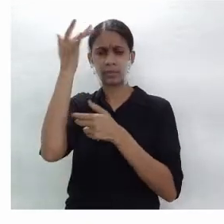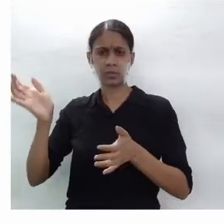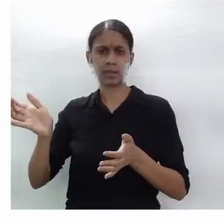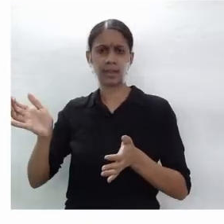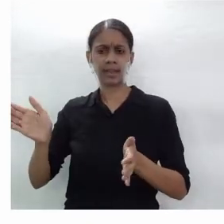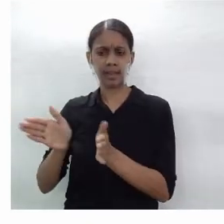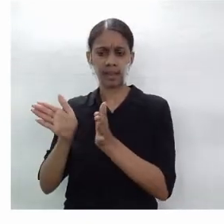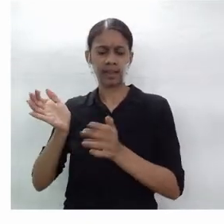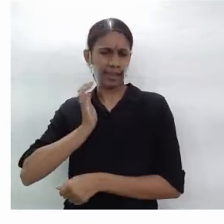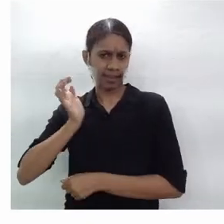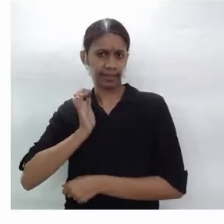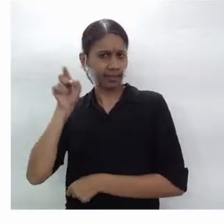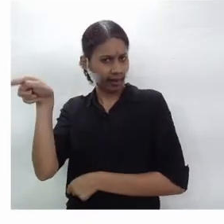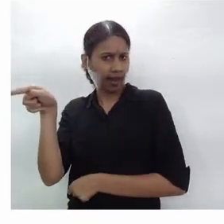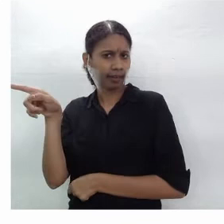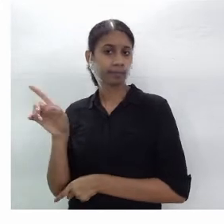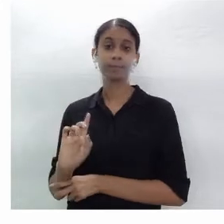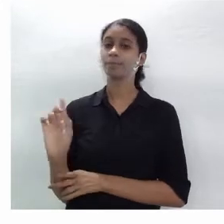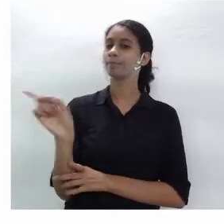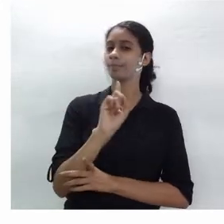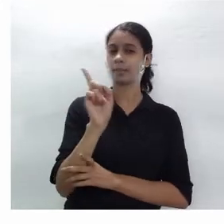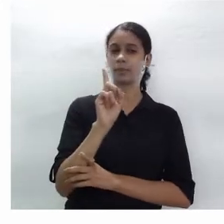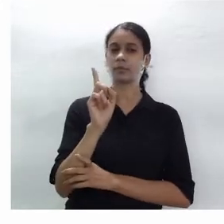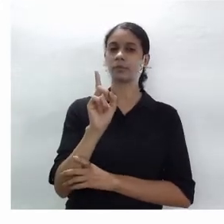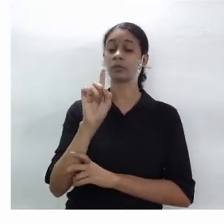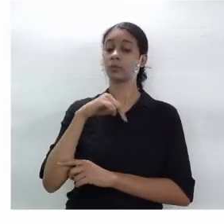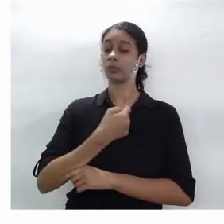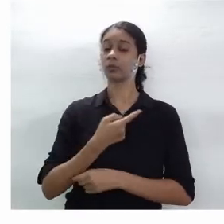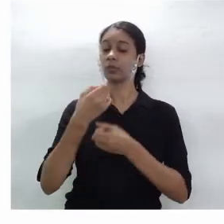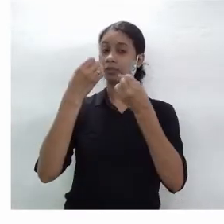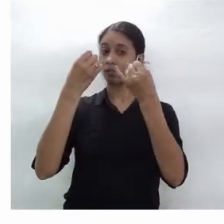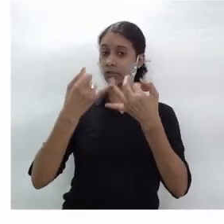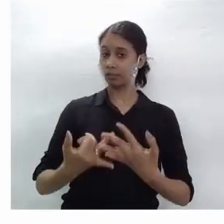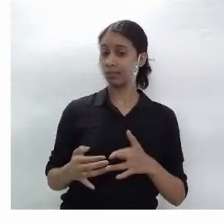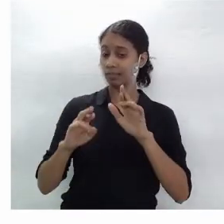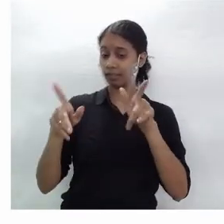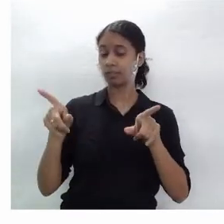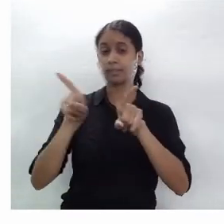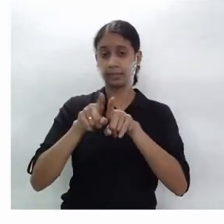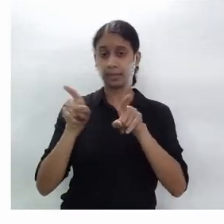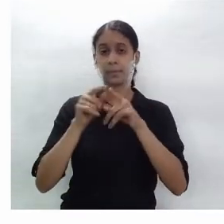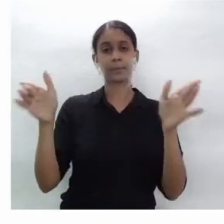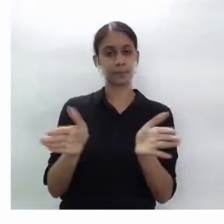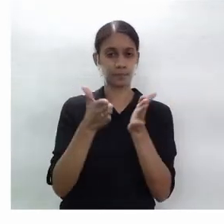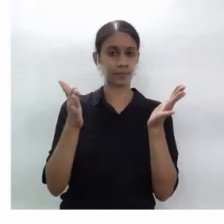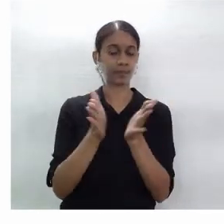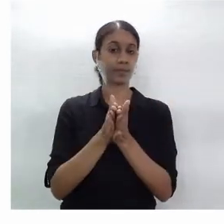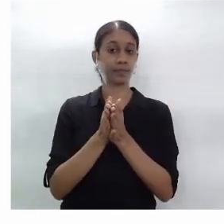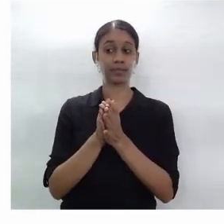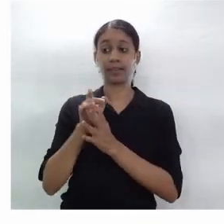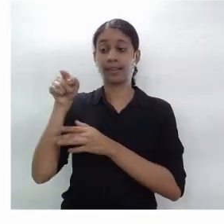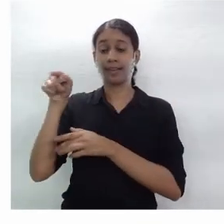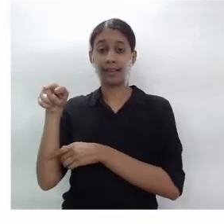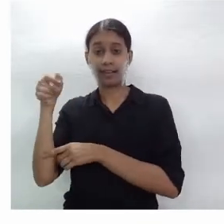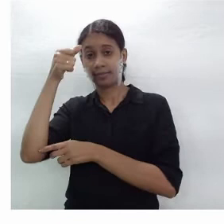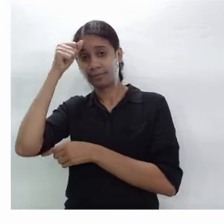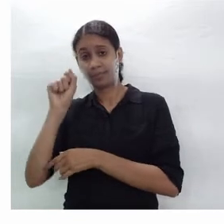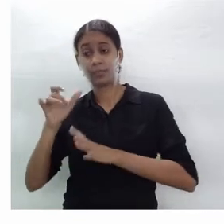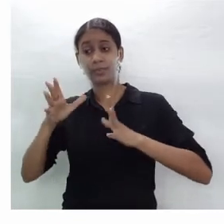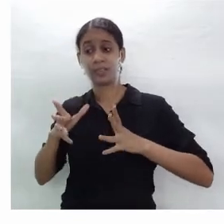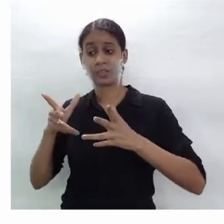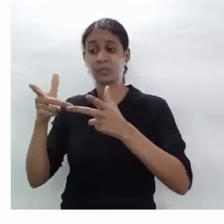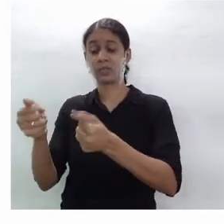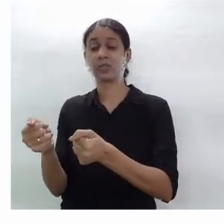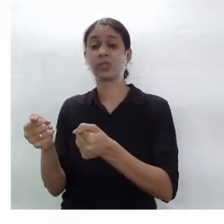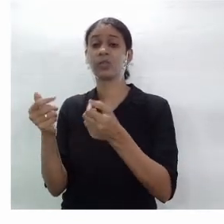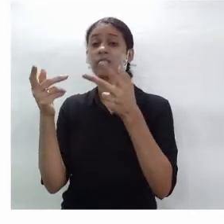das desigualdades, nós estamos dizendo que a desigualdade também na pobreza. Lá eles são iguais, são mais iguais,